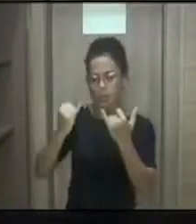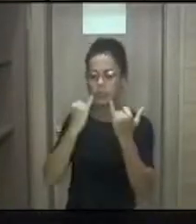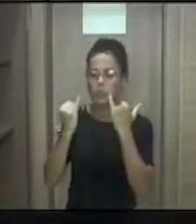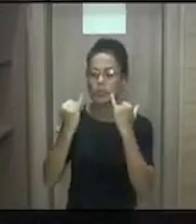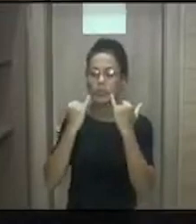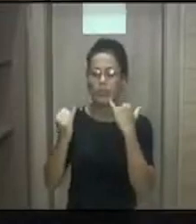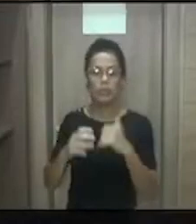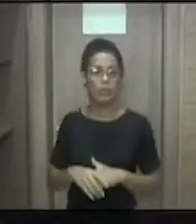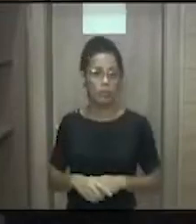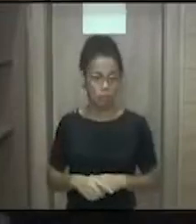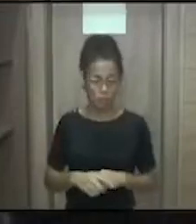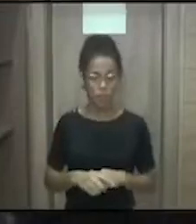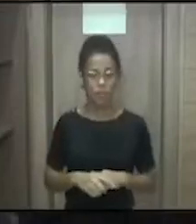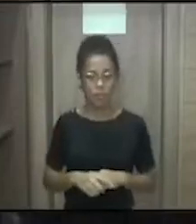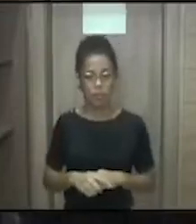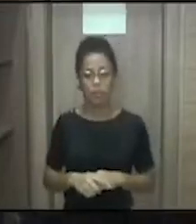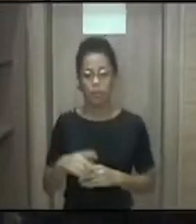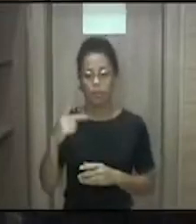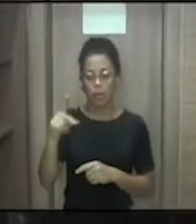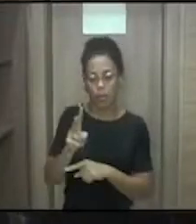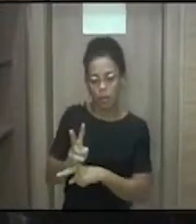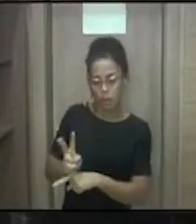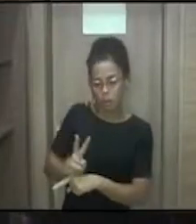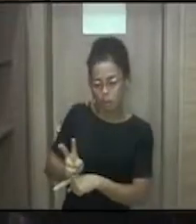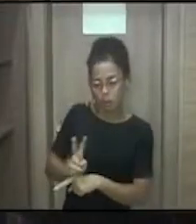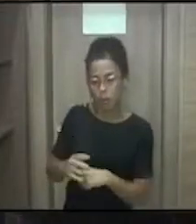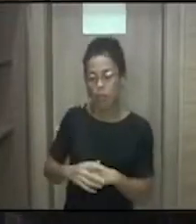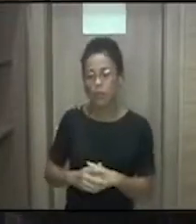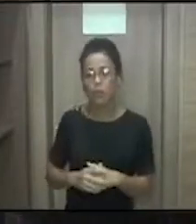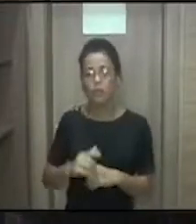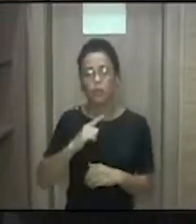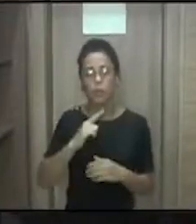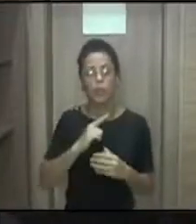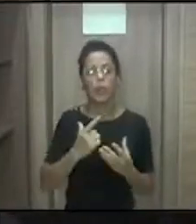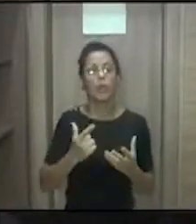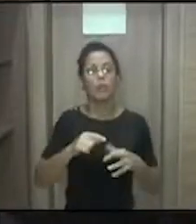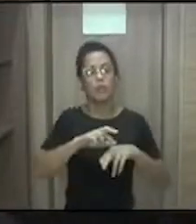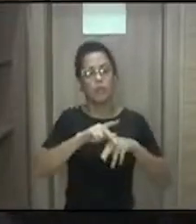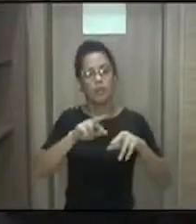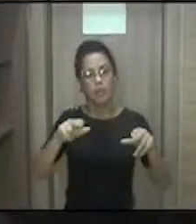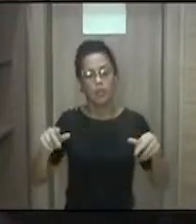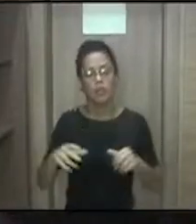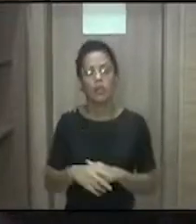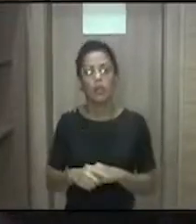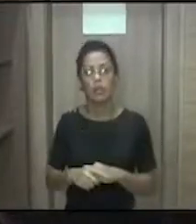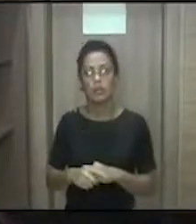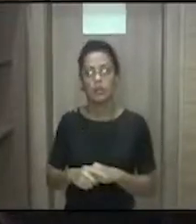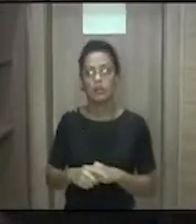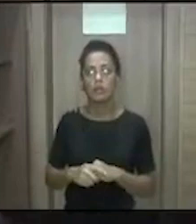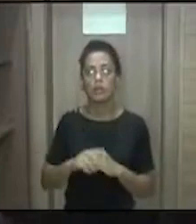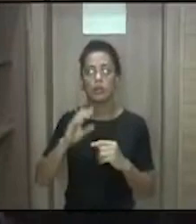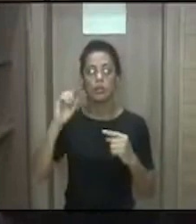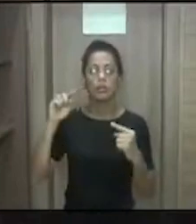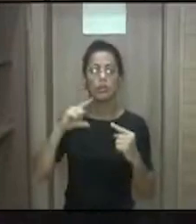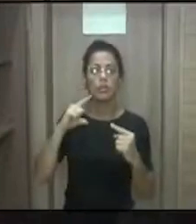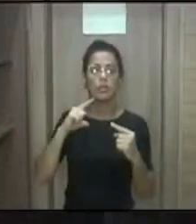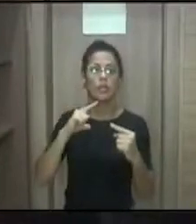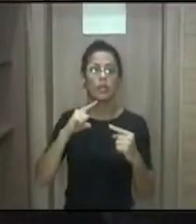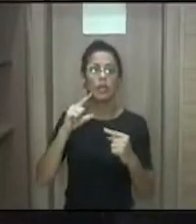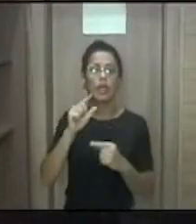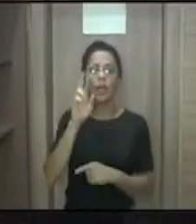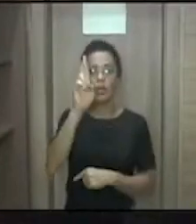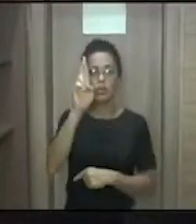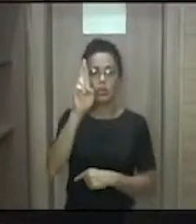de referência e sobre o monitoramento. E aí também tem muito a ver com o que a gente viu da Meta 4, que é coordenada por Sandra